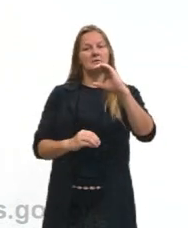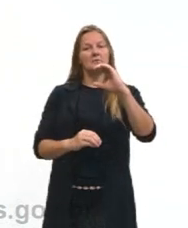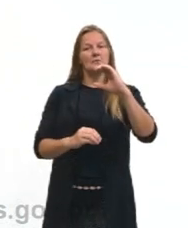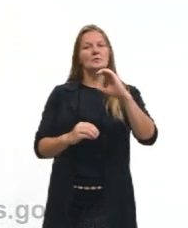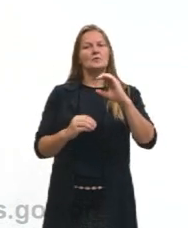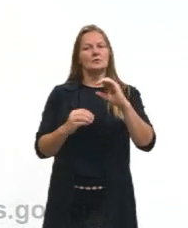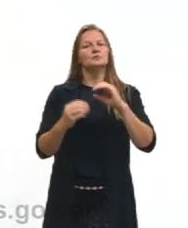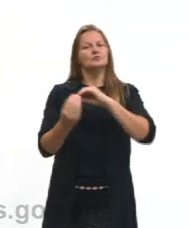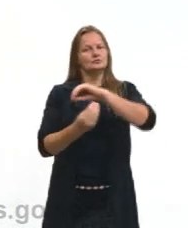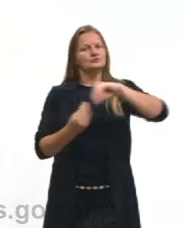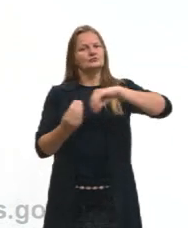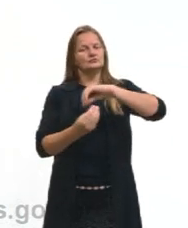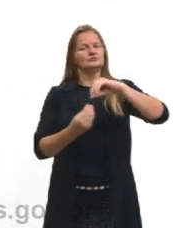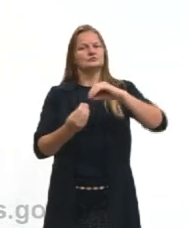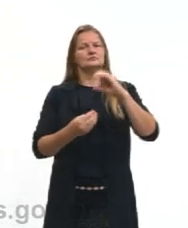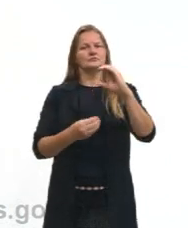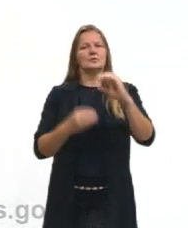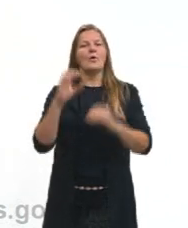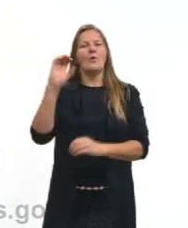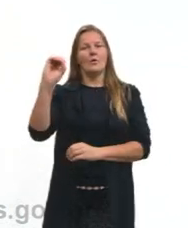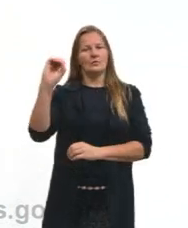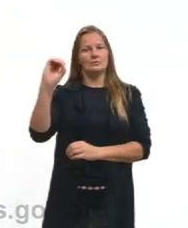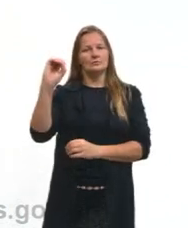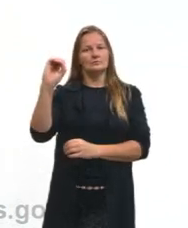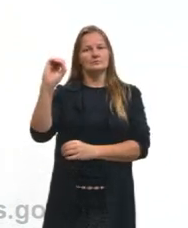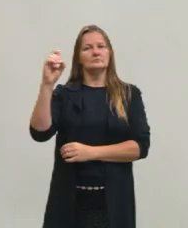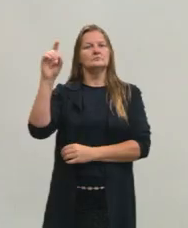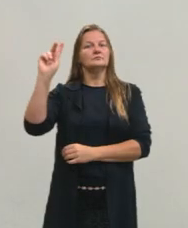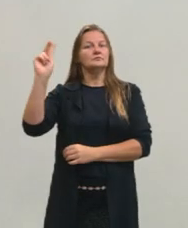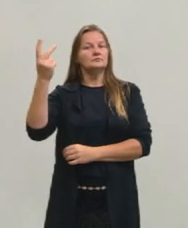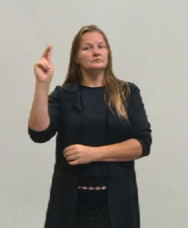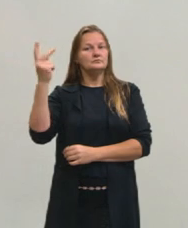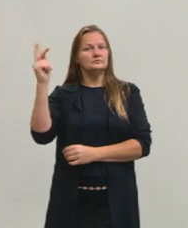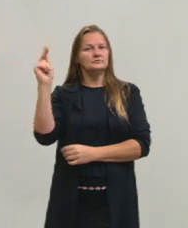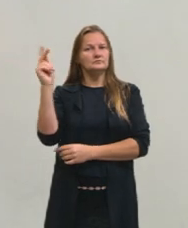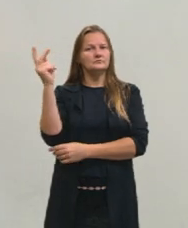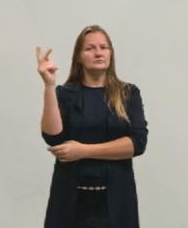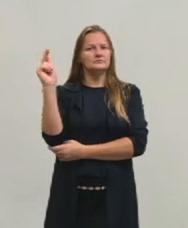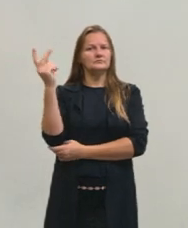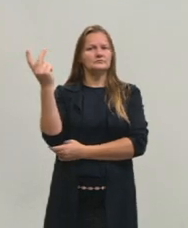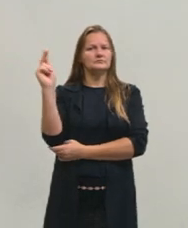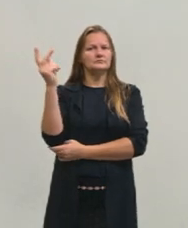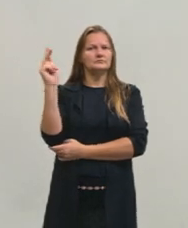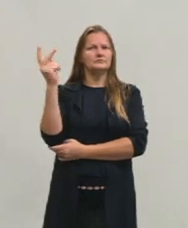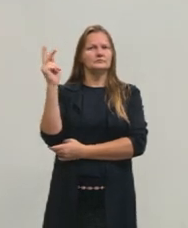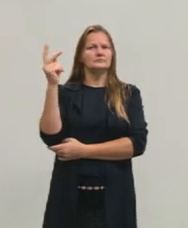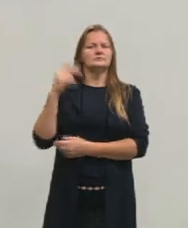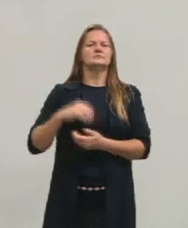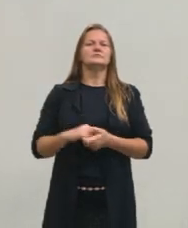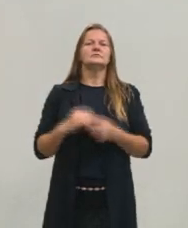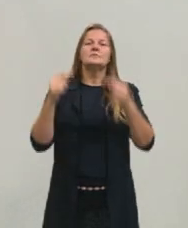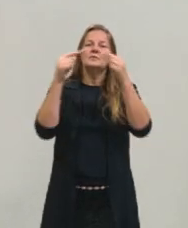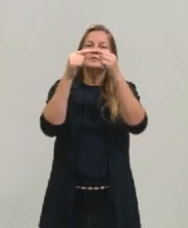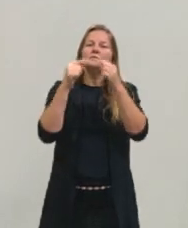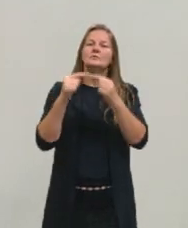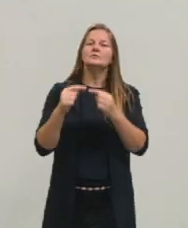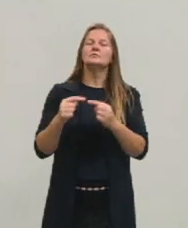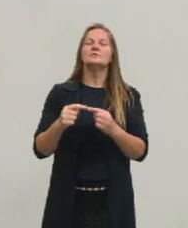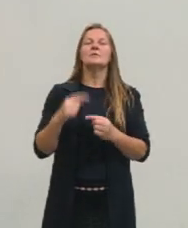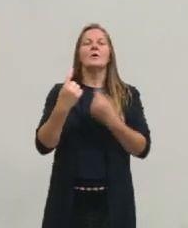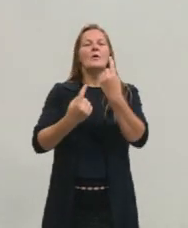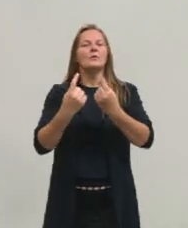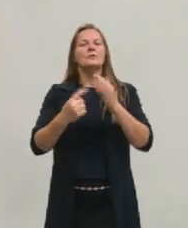tem um elemento químico carbono o oxigênio o hidrogênio né a combinação entre eles alguns